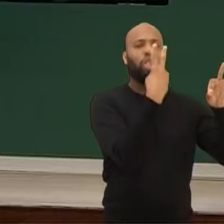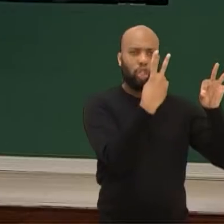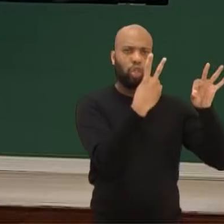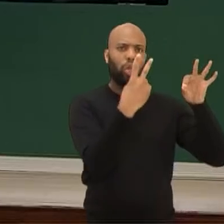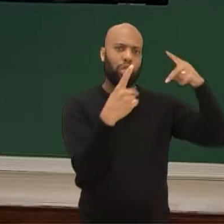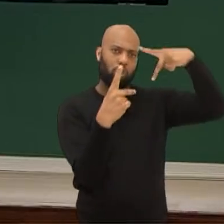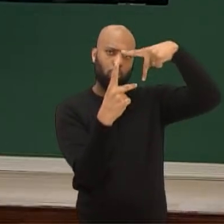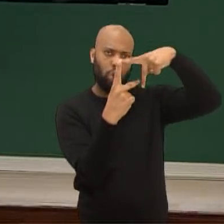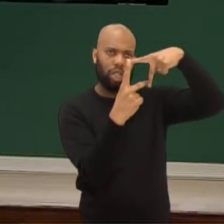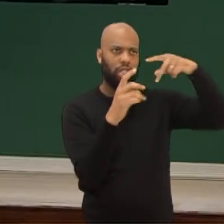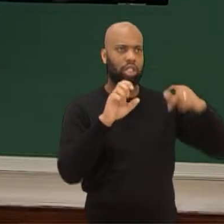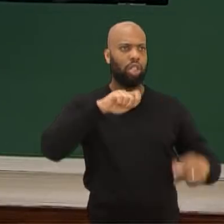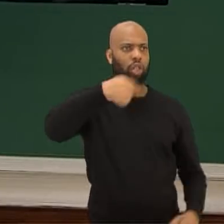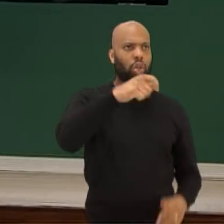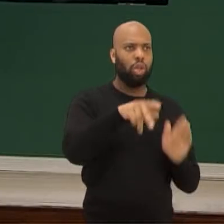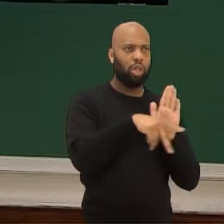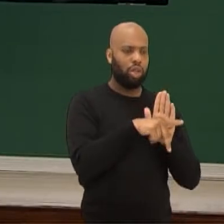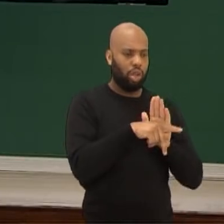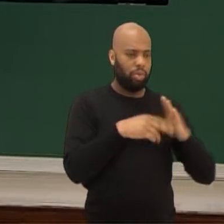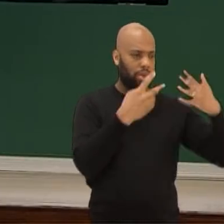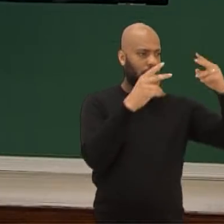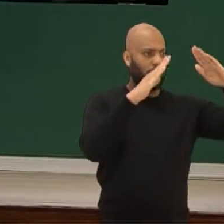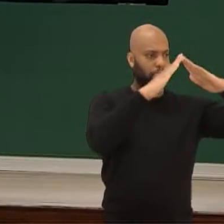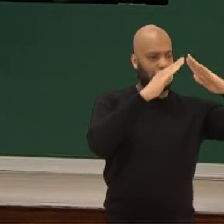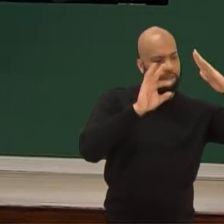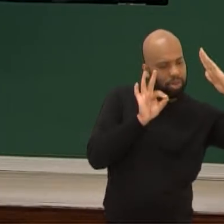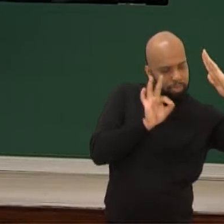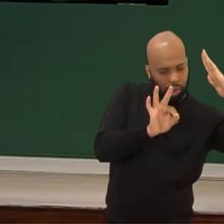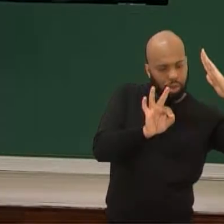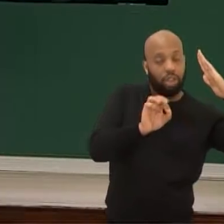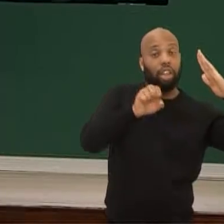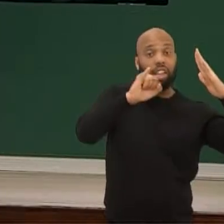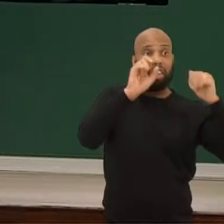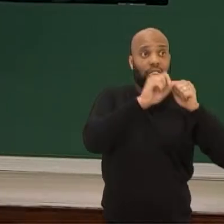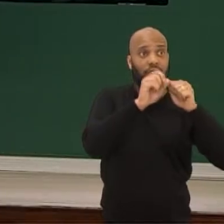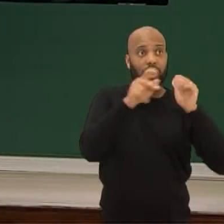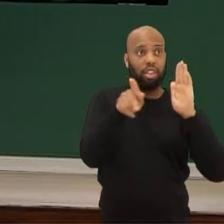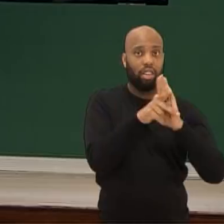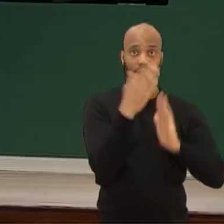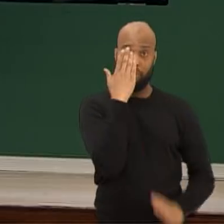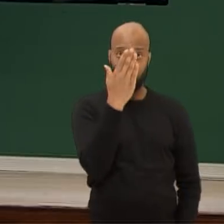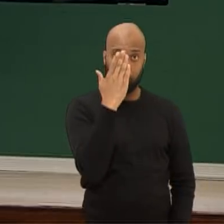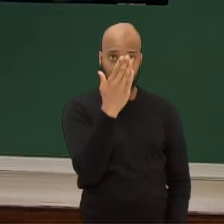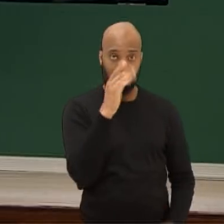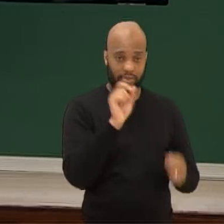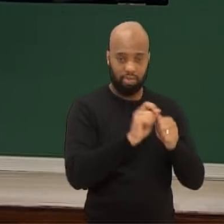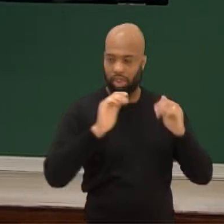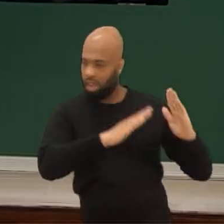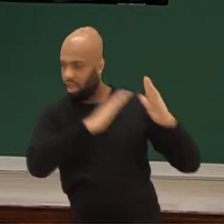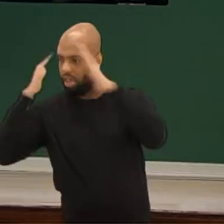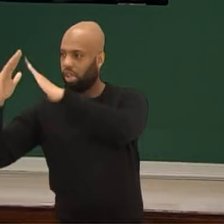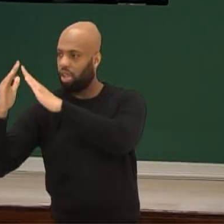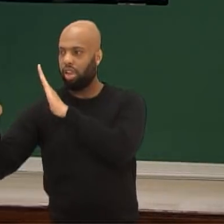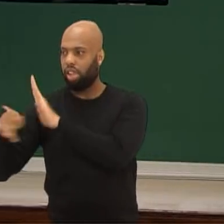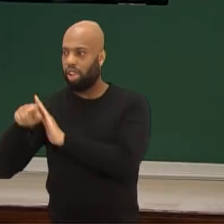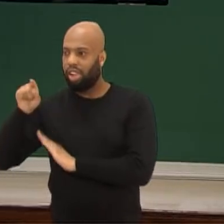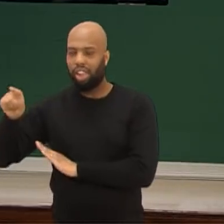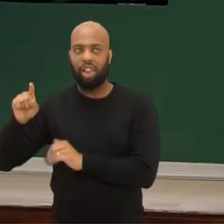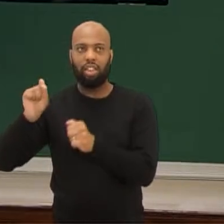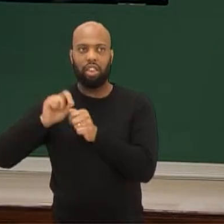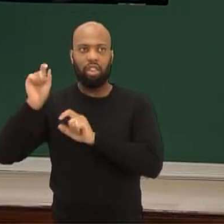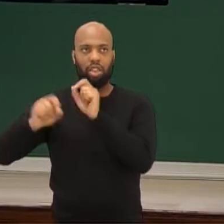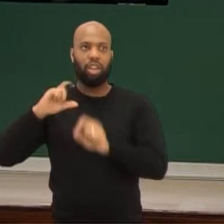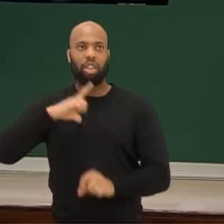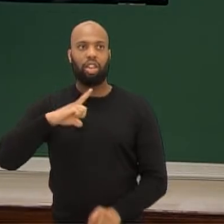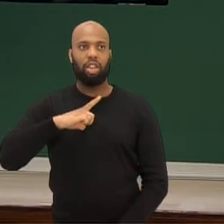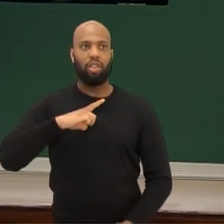1, 2 quadradinhos em relação à ponta da casa. Quando é feito a sua reflexão para cá, veja que